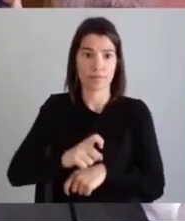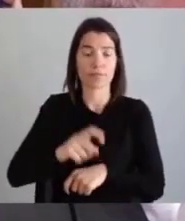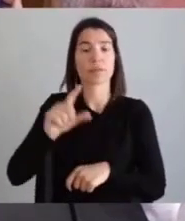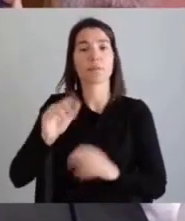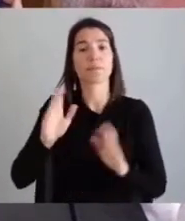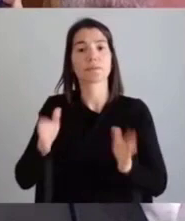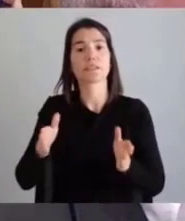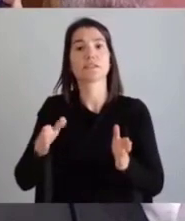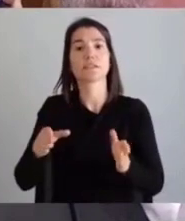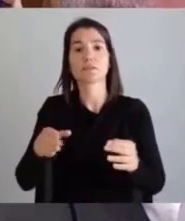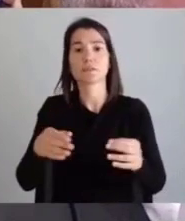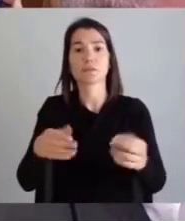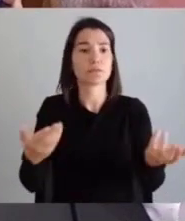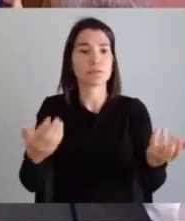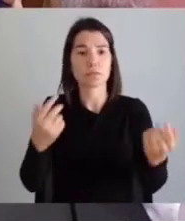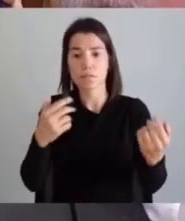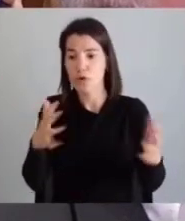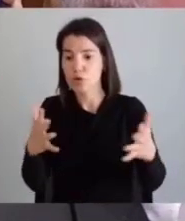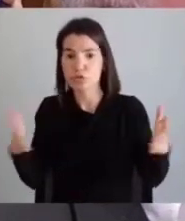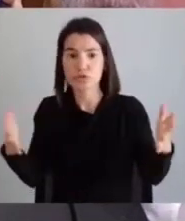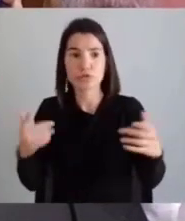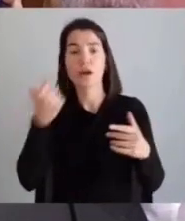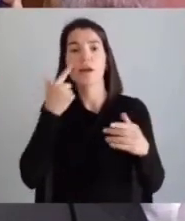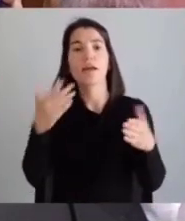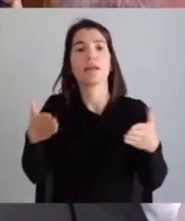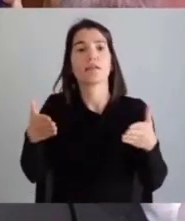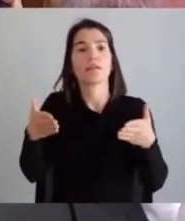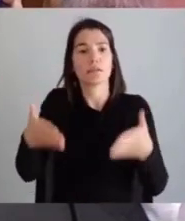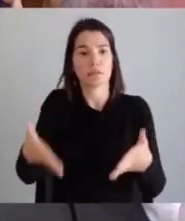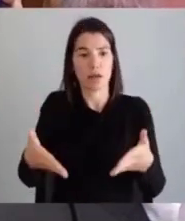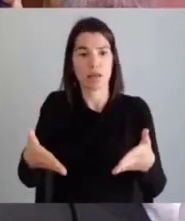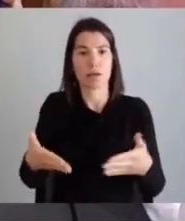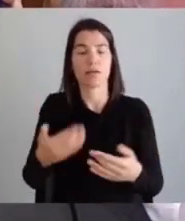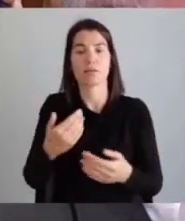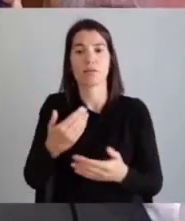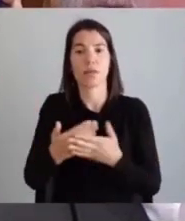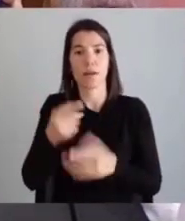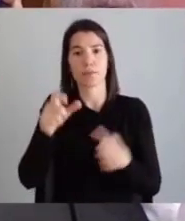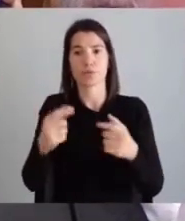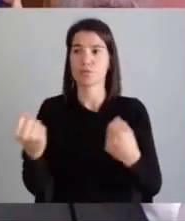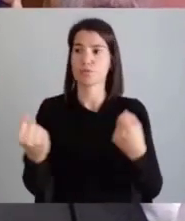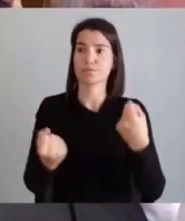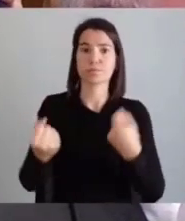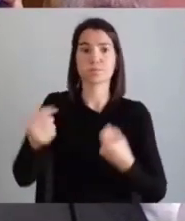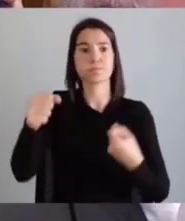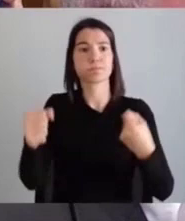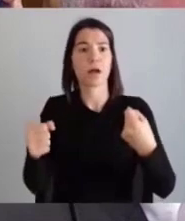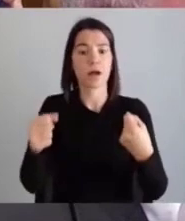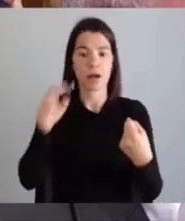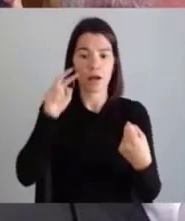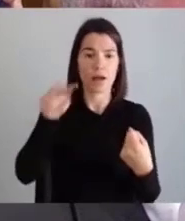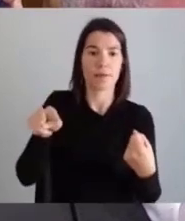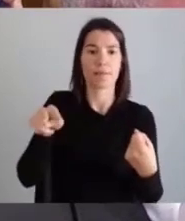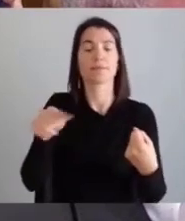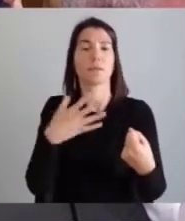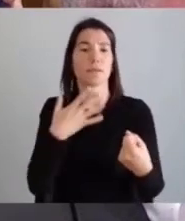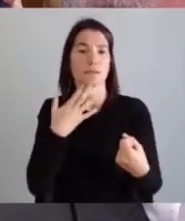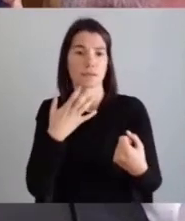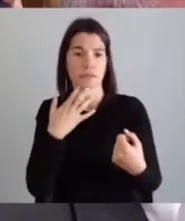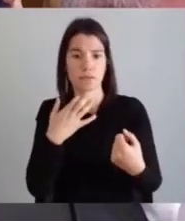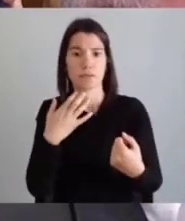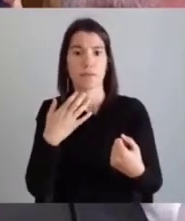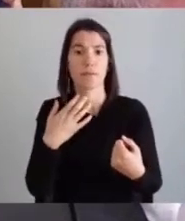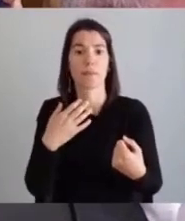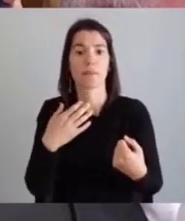entrada que é fundamental para incutir ao condutor o necessário comportamento cauteloso face aos outros